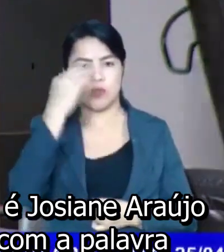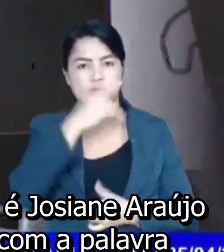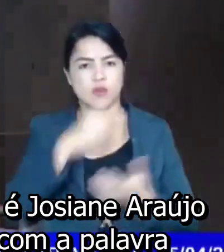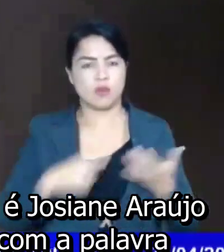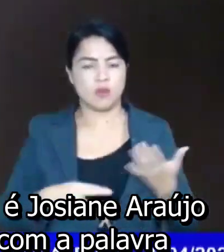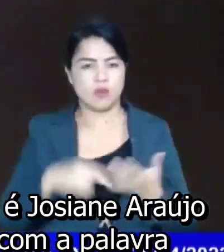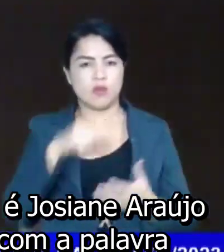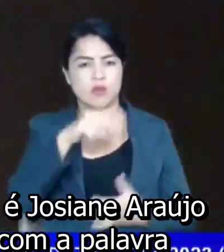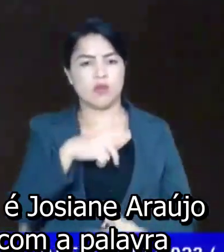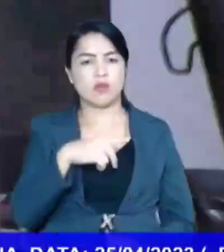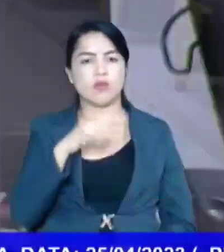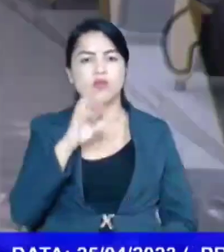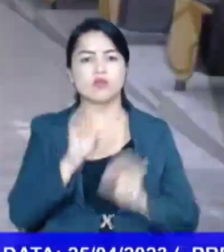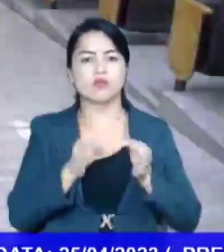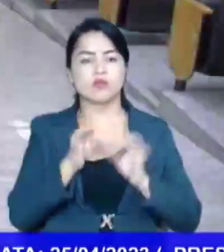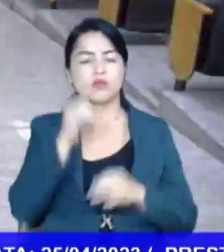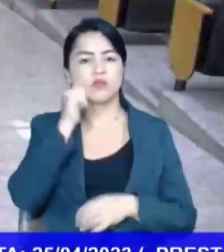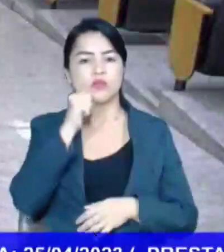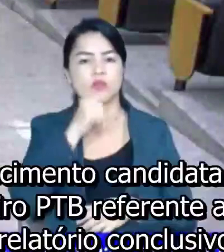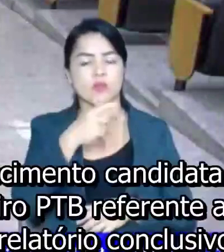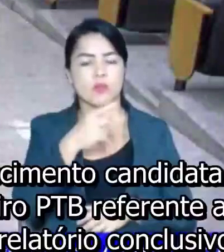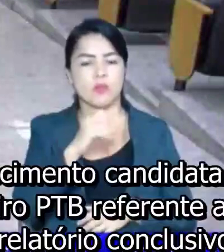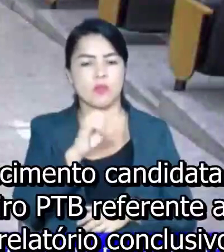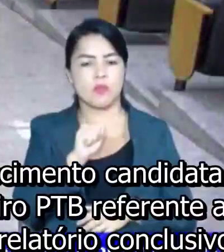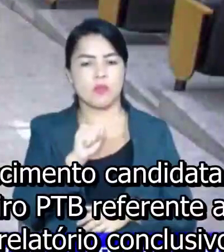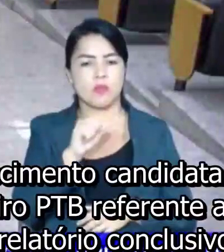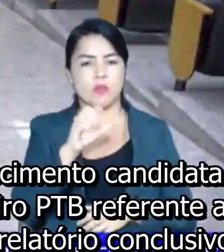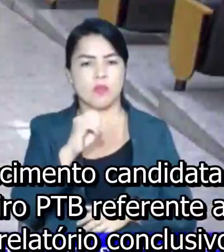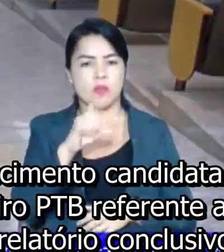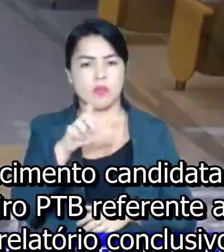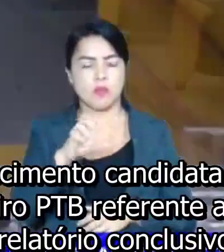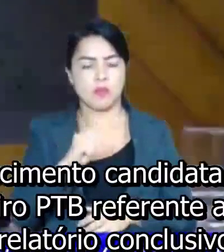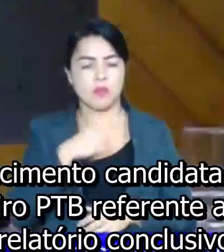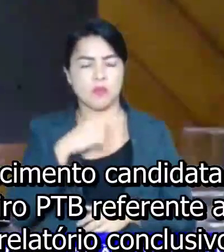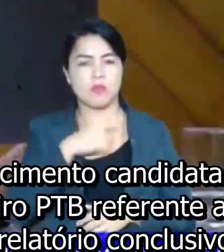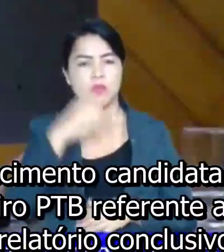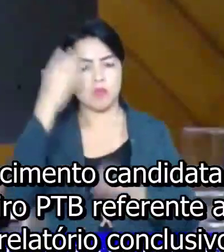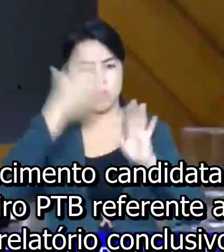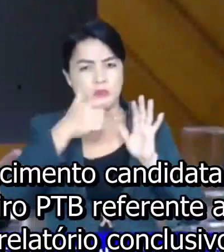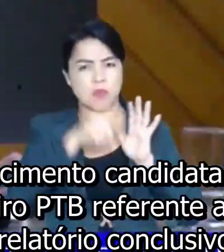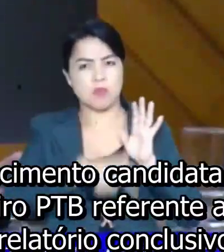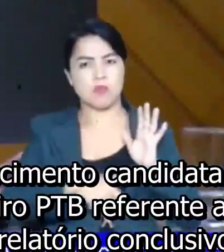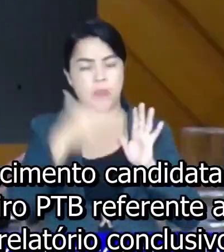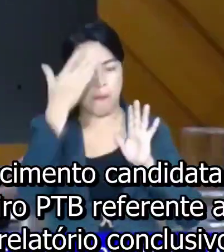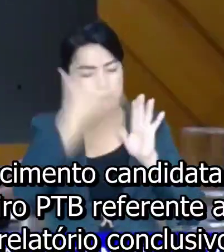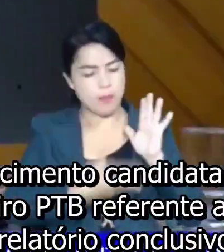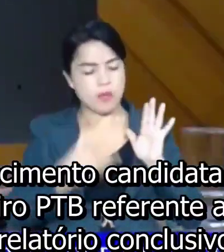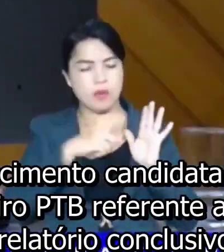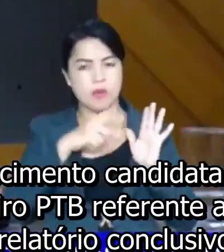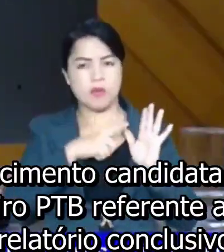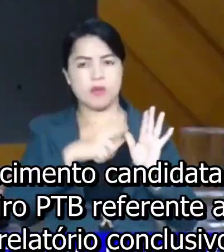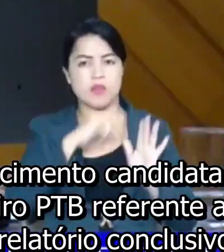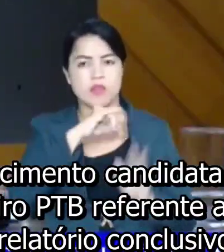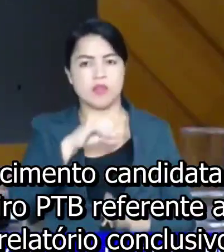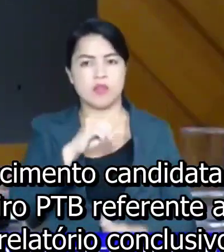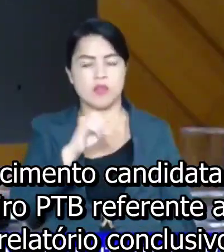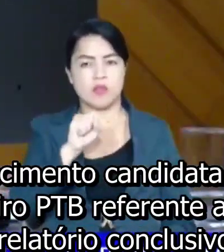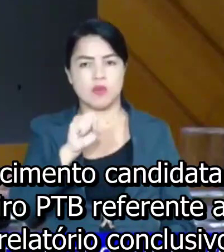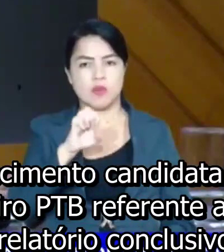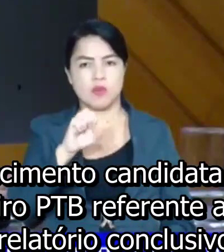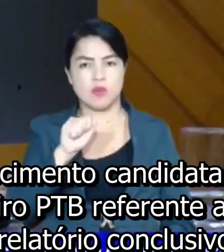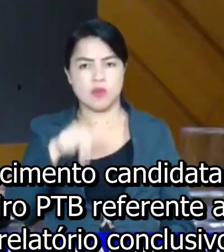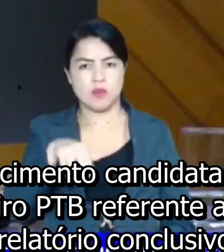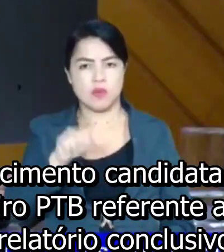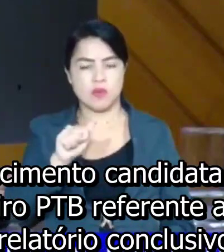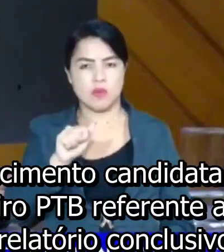juíza Paola Santos, que está com a palavra. Cuidam os autos de prestação de contas de Em Josiane sua Araújo mesa, doutora Nascimento, Paola, candidata ao fazendo cargo de leitura